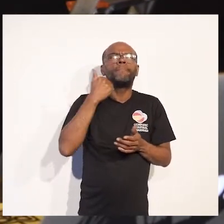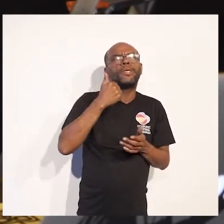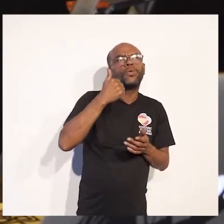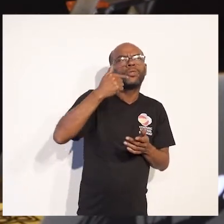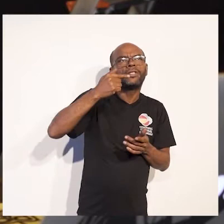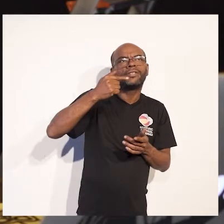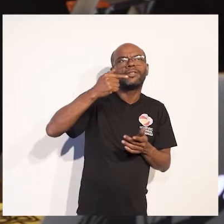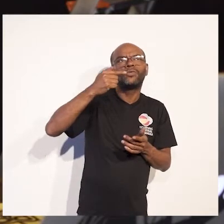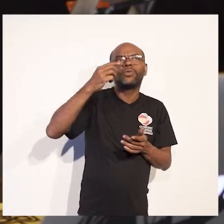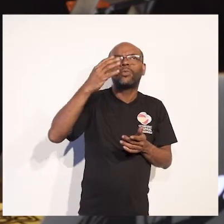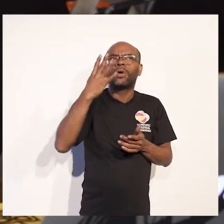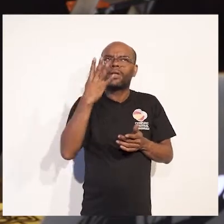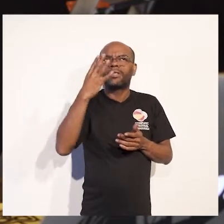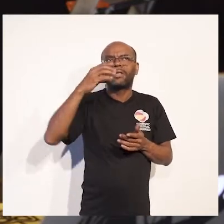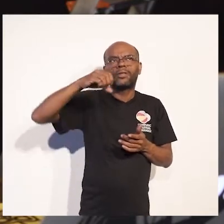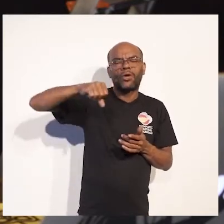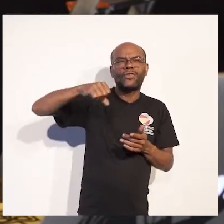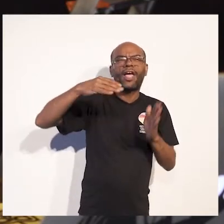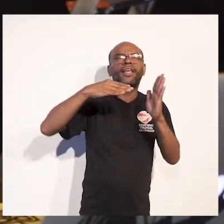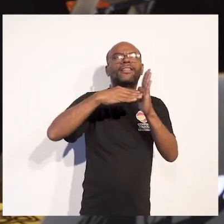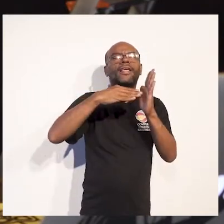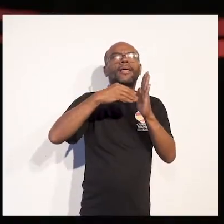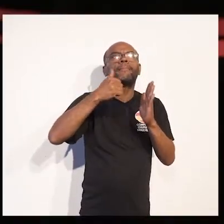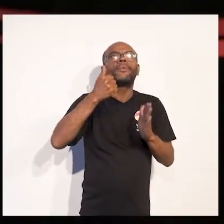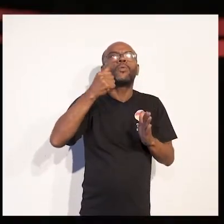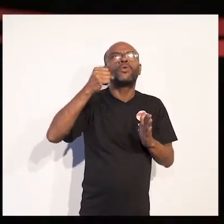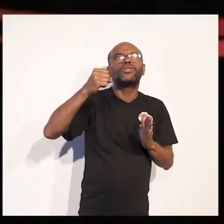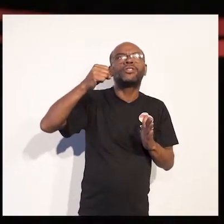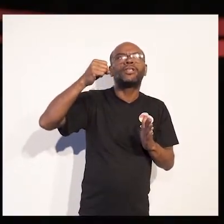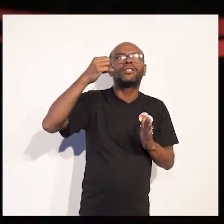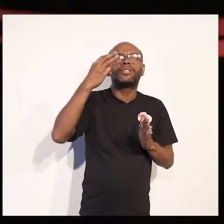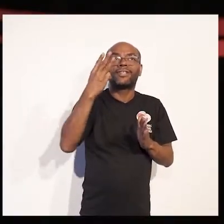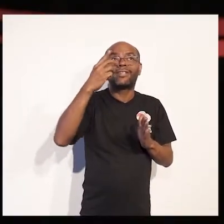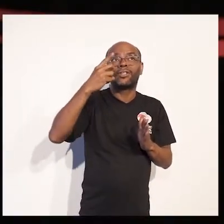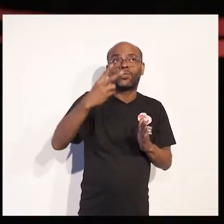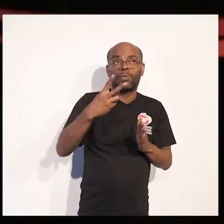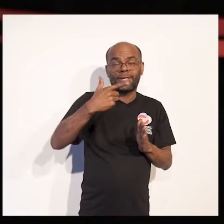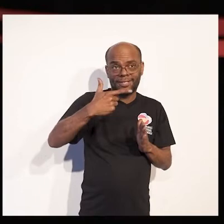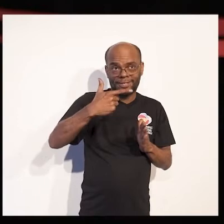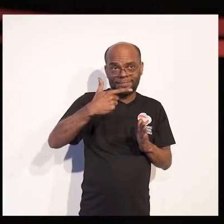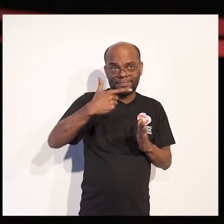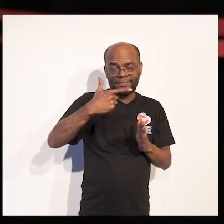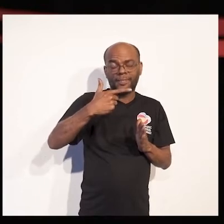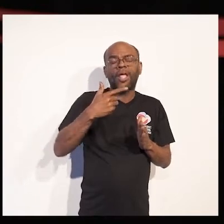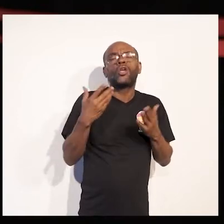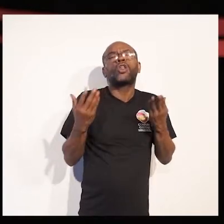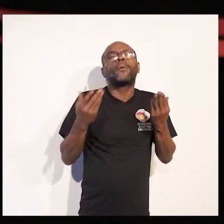1749 até 1832. E Goethe era uma pessoa que,